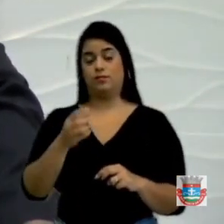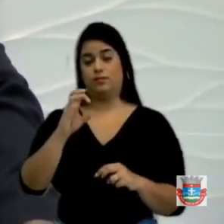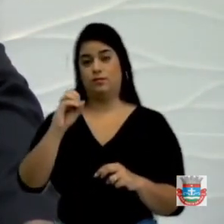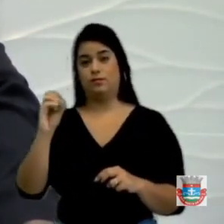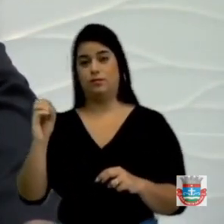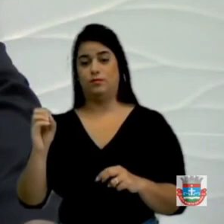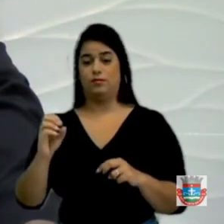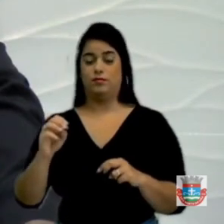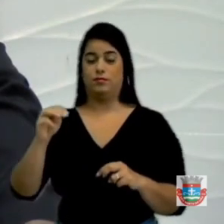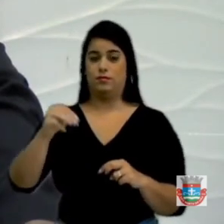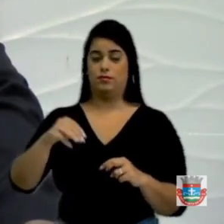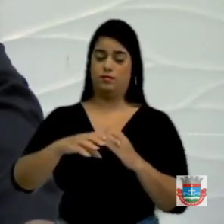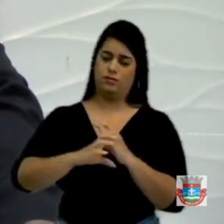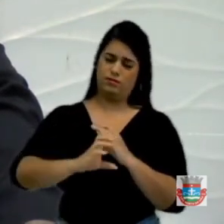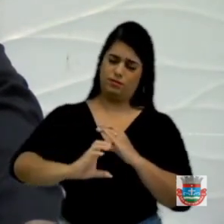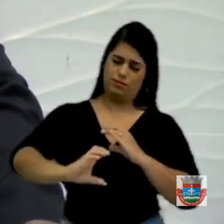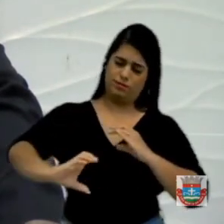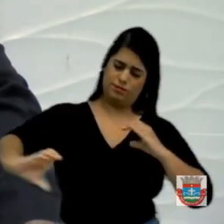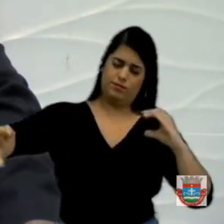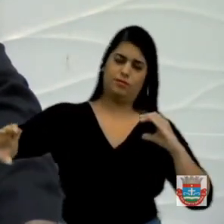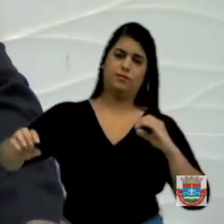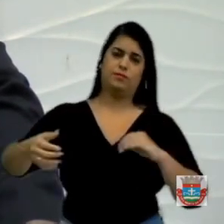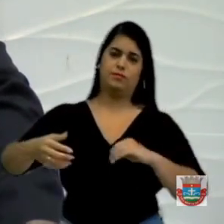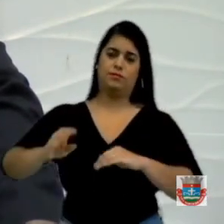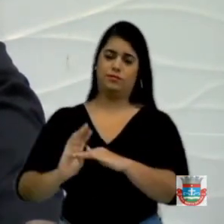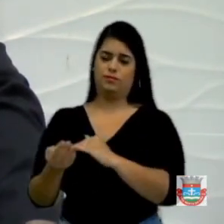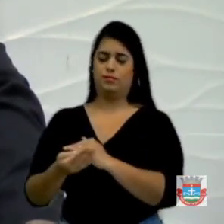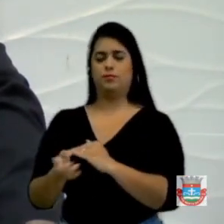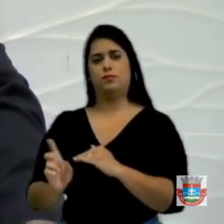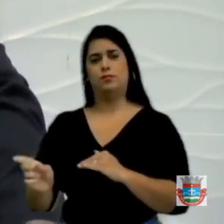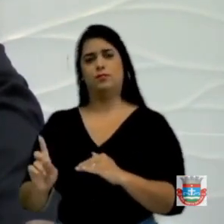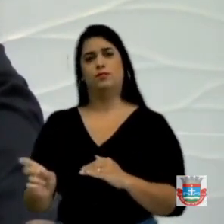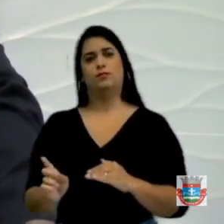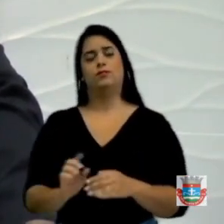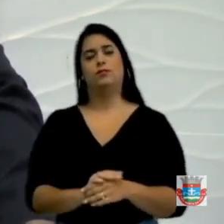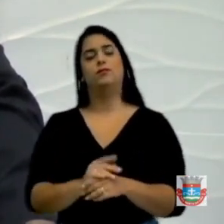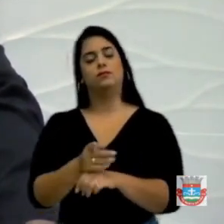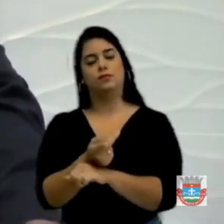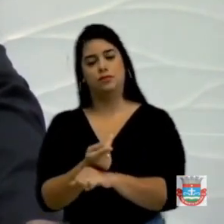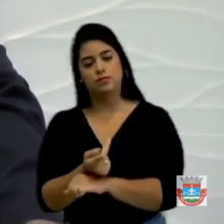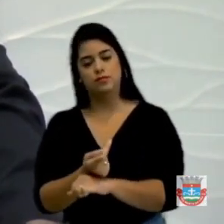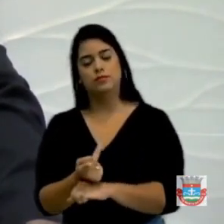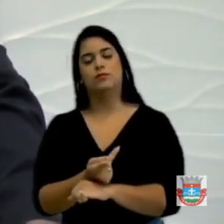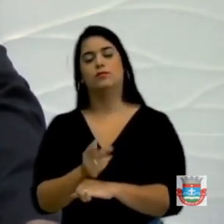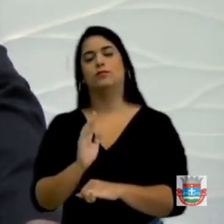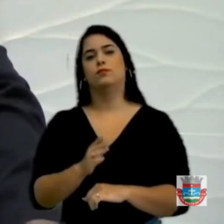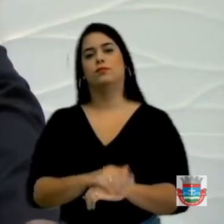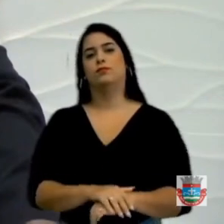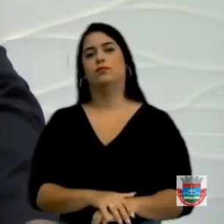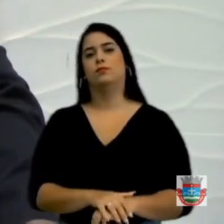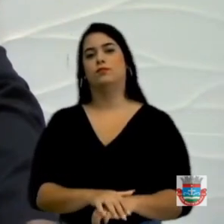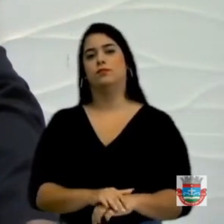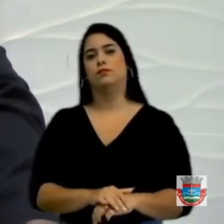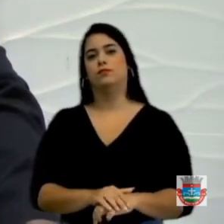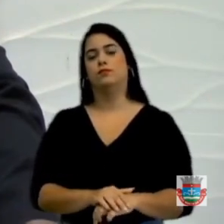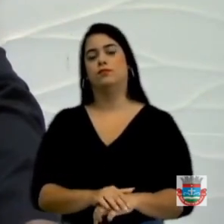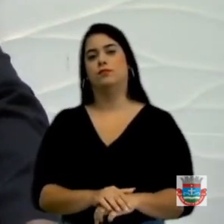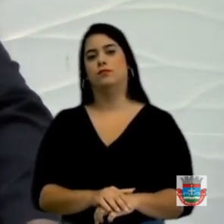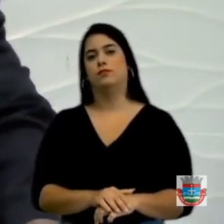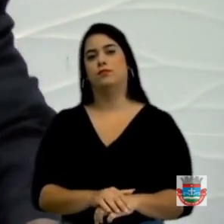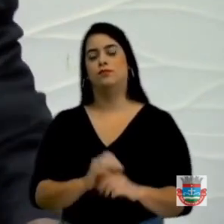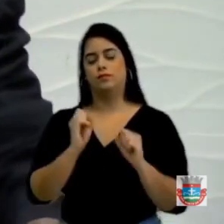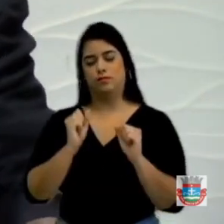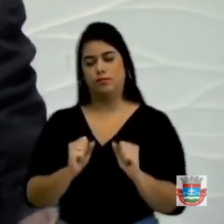canos para colocar água nesse loteamento. Já estamos correndo atrás para que a gente possamos colocar